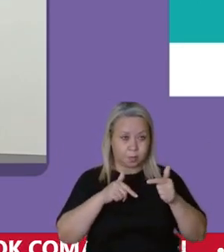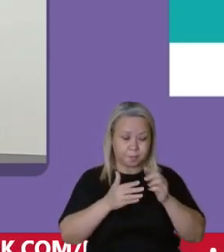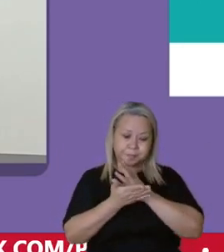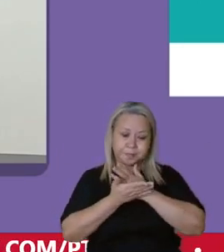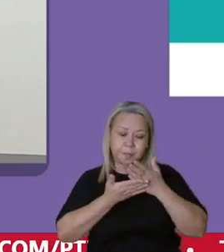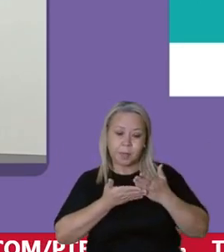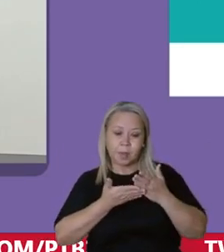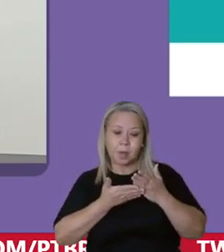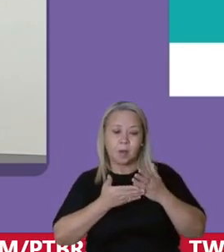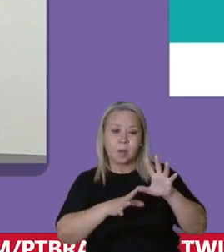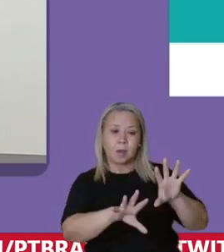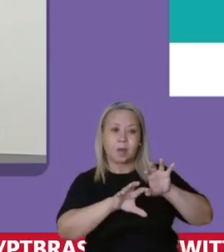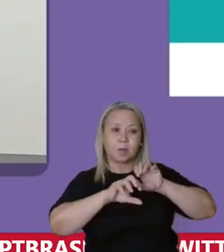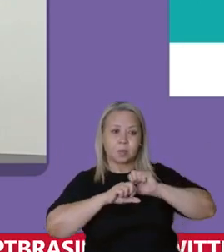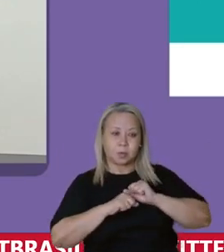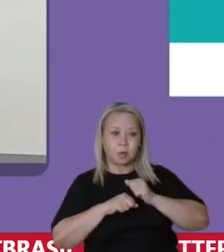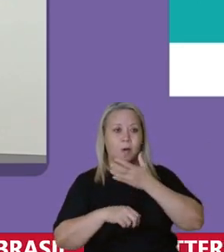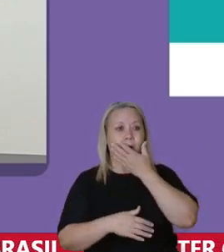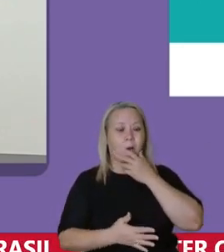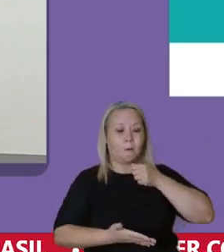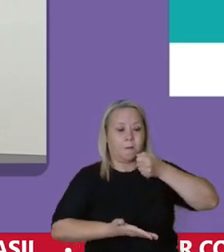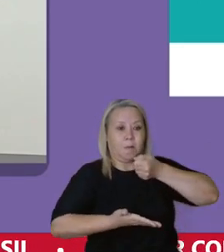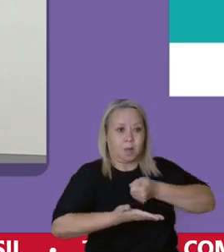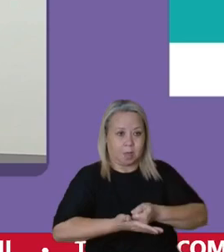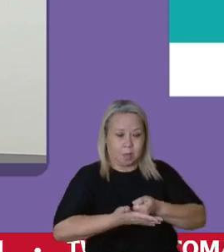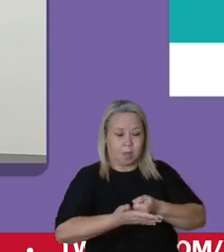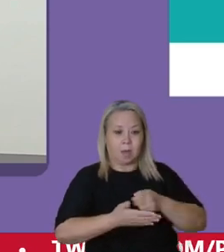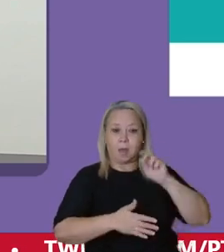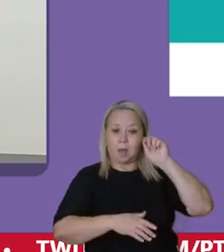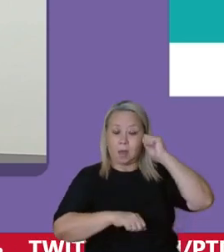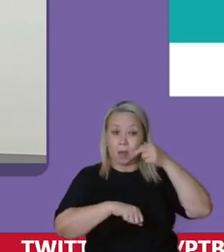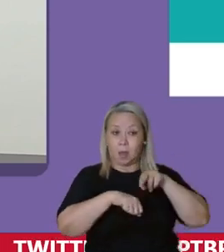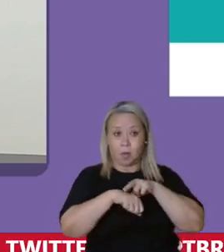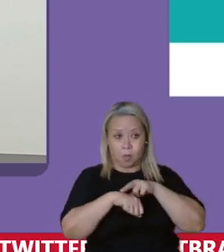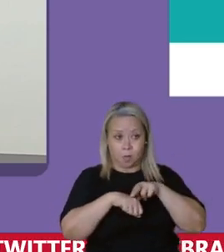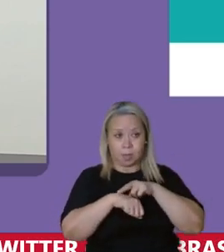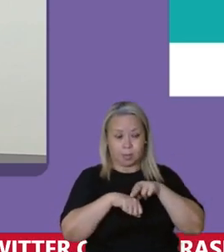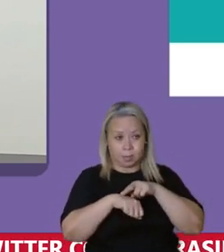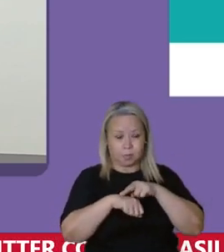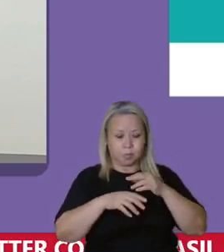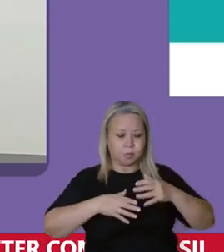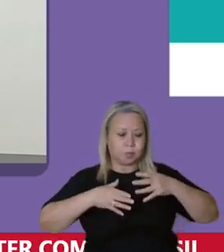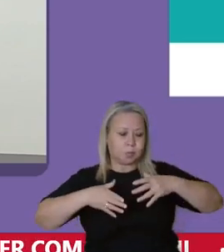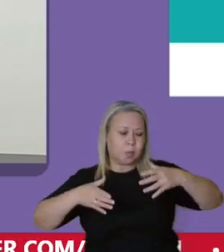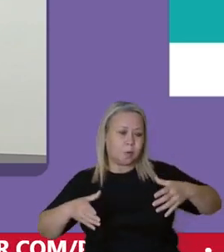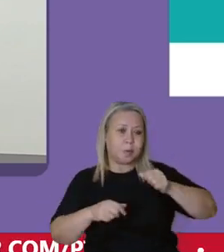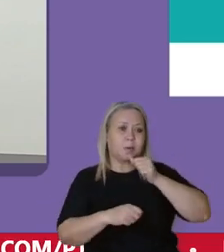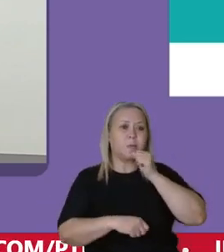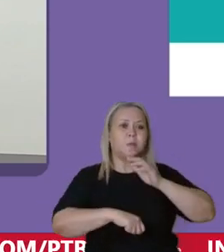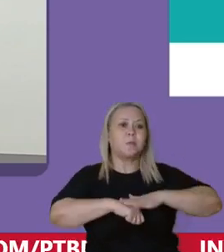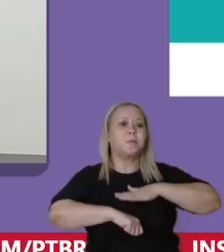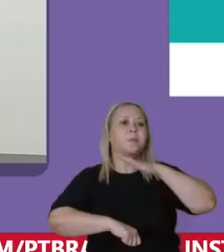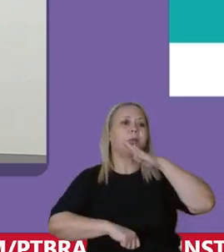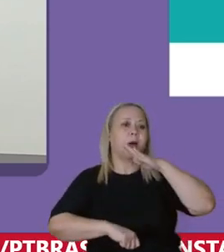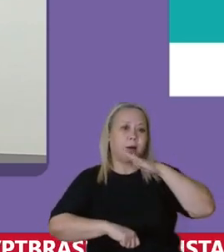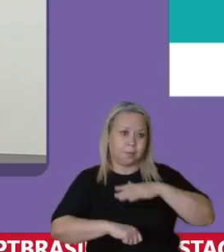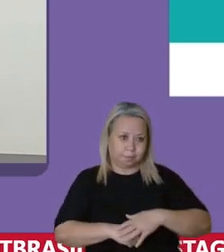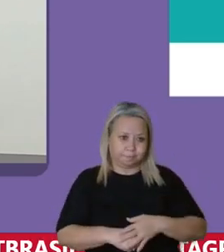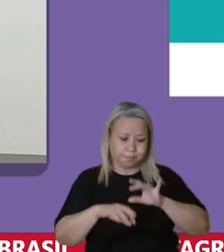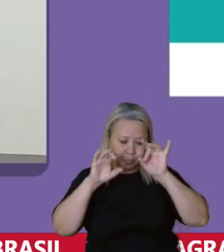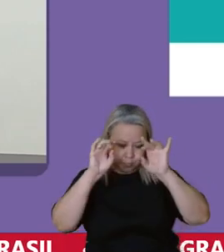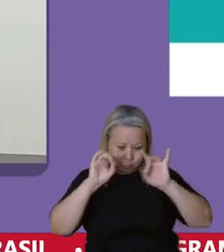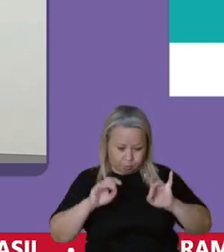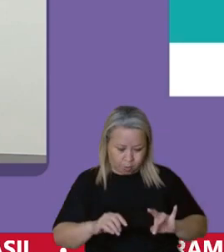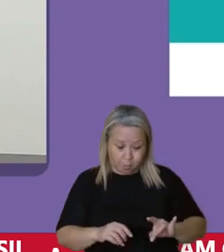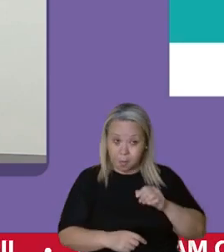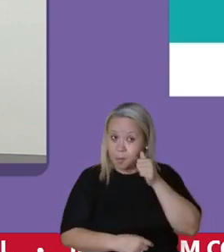ele absorve o patriarcado e o racismo, aumenta ainda mais, especificamente para